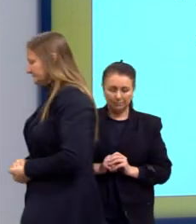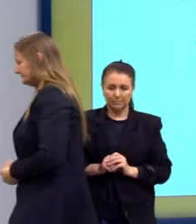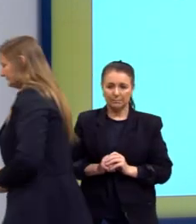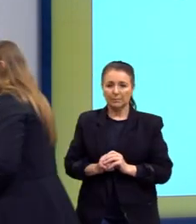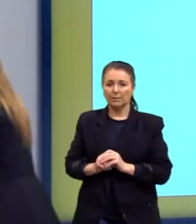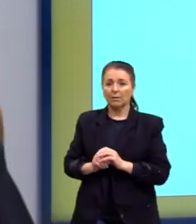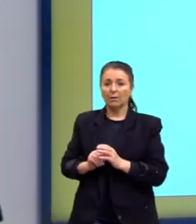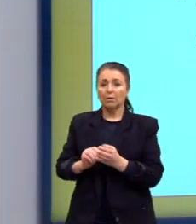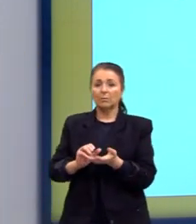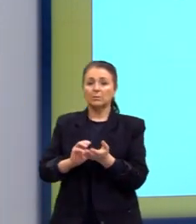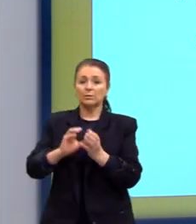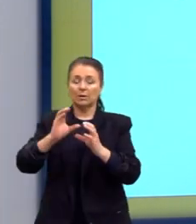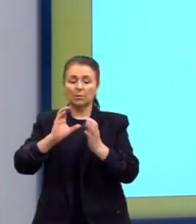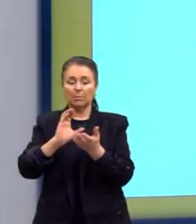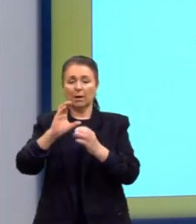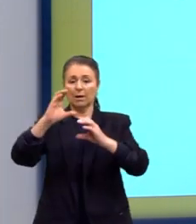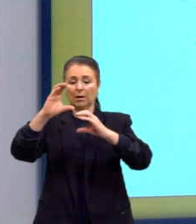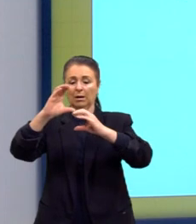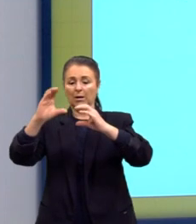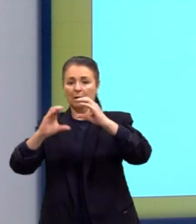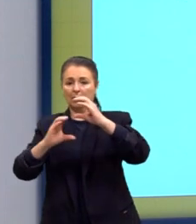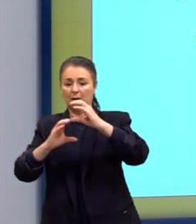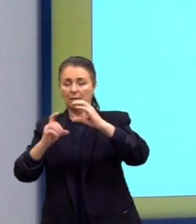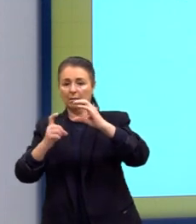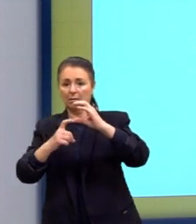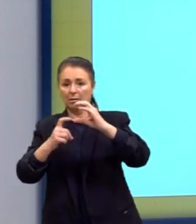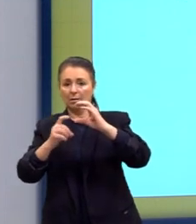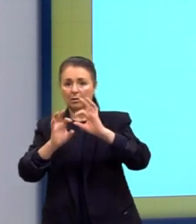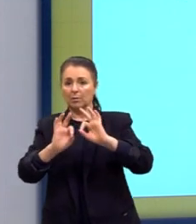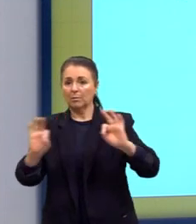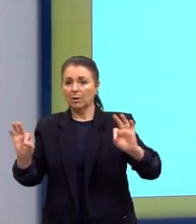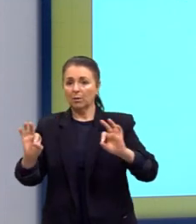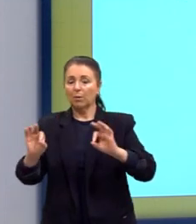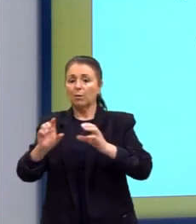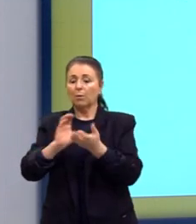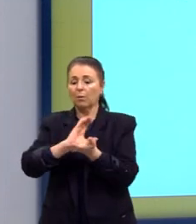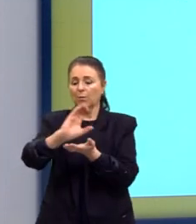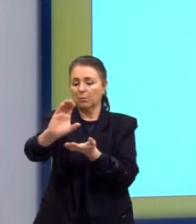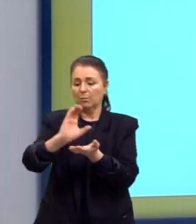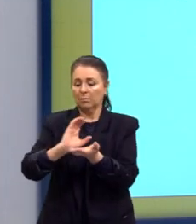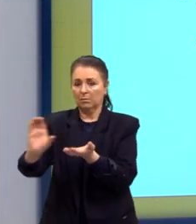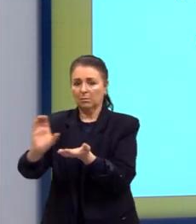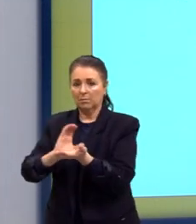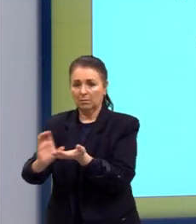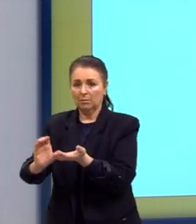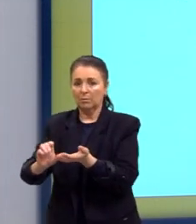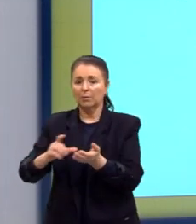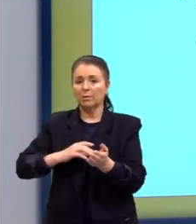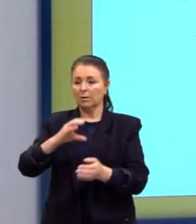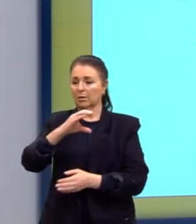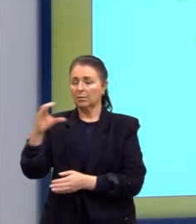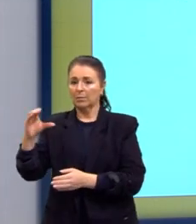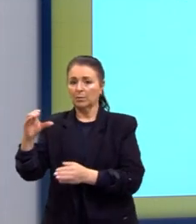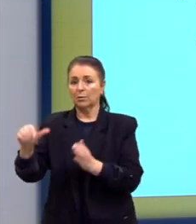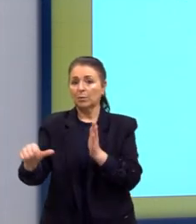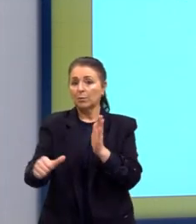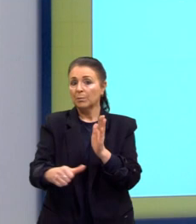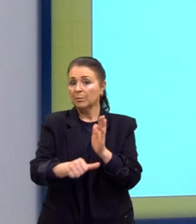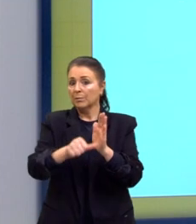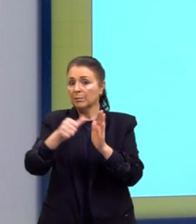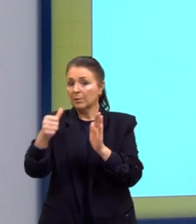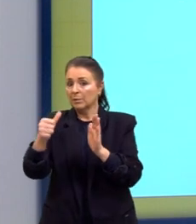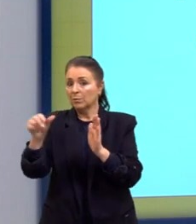as cadeiras normais são aquelas que apresentam somente carbonos primários ou primários e secundários